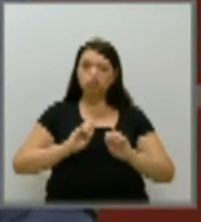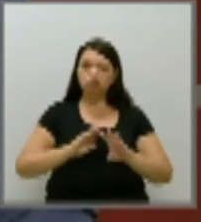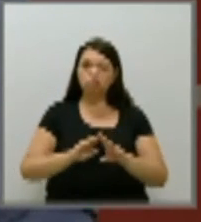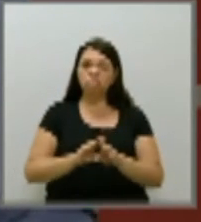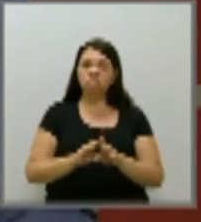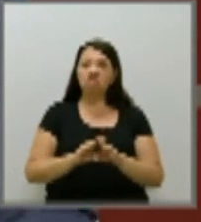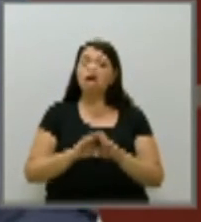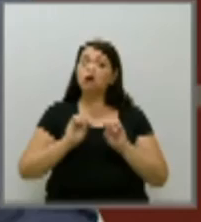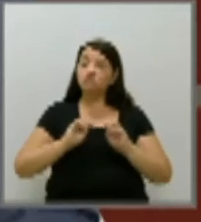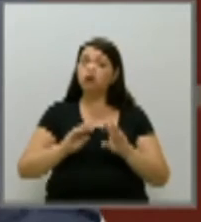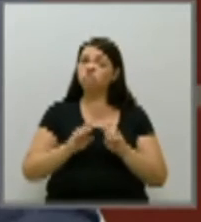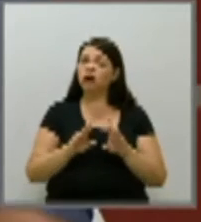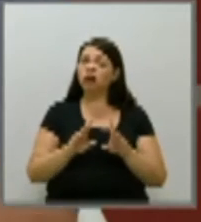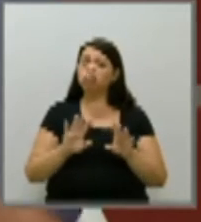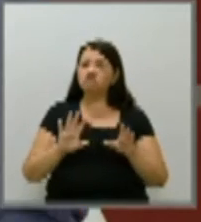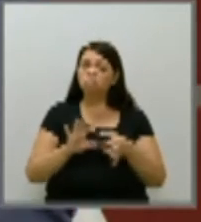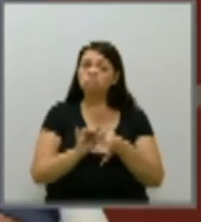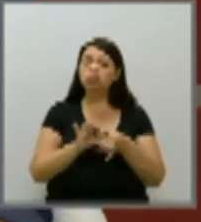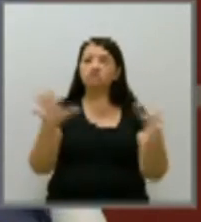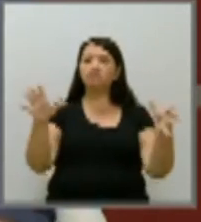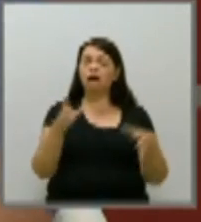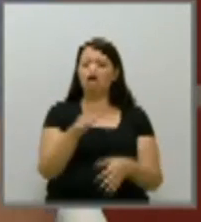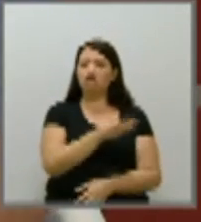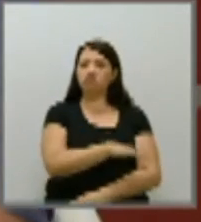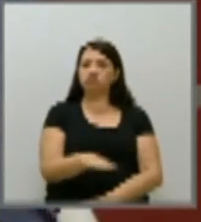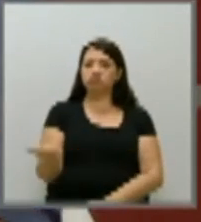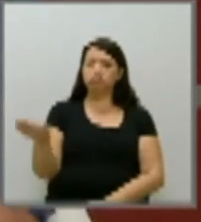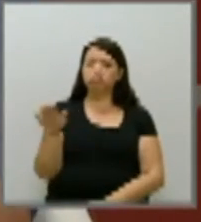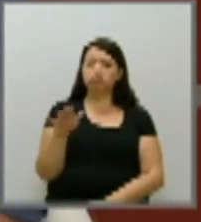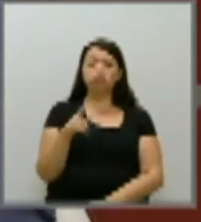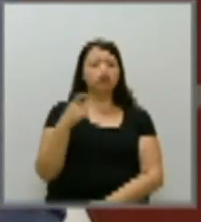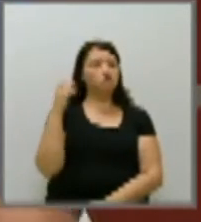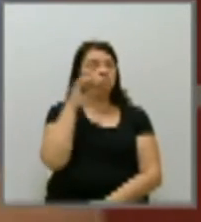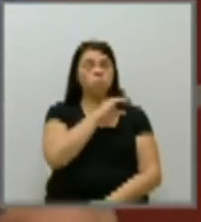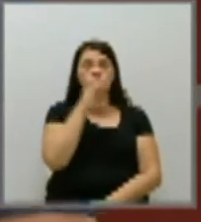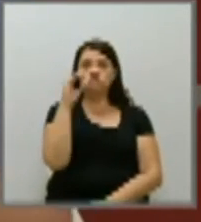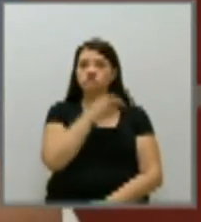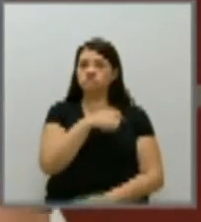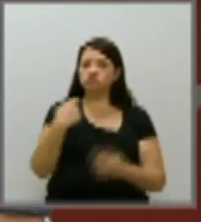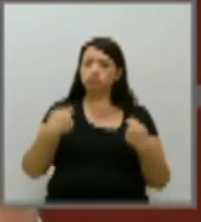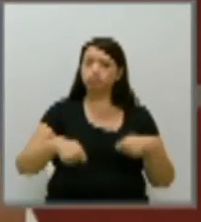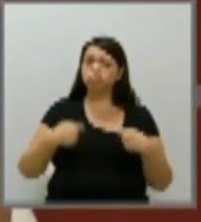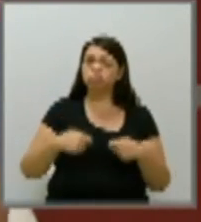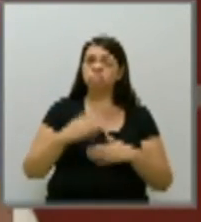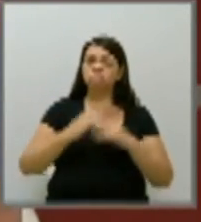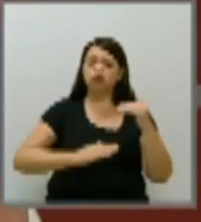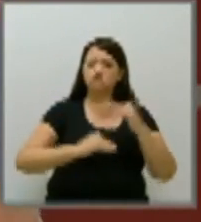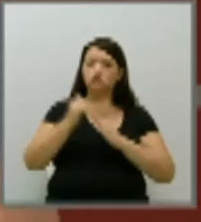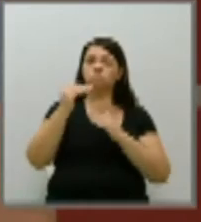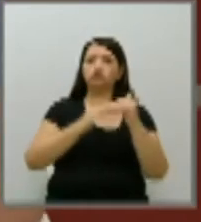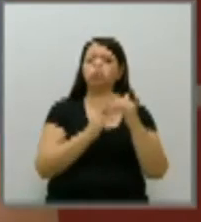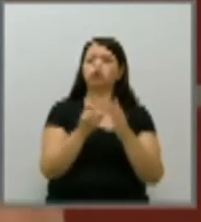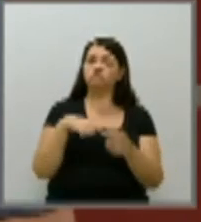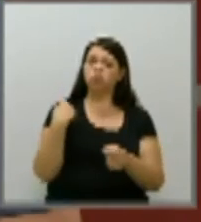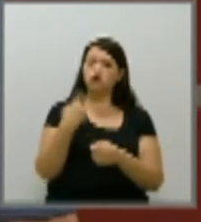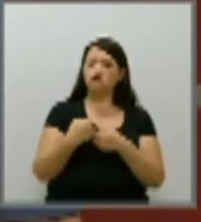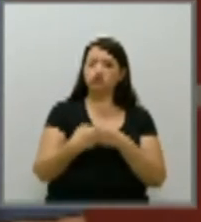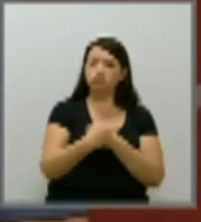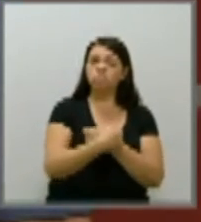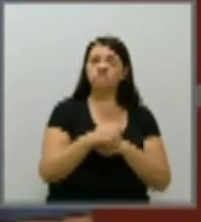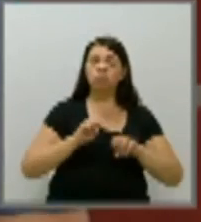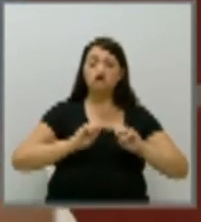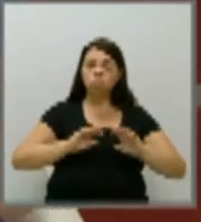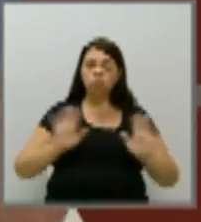uma educação emancipadora. A gente parte da premissa que é urgente e necessário que a gente construa no nosso município essa